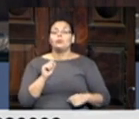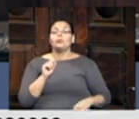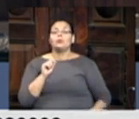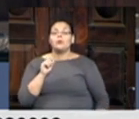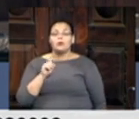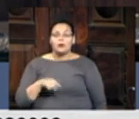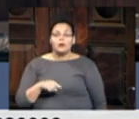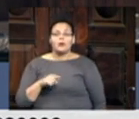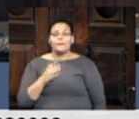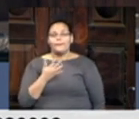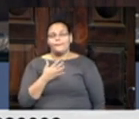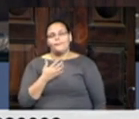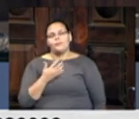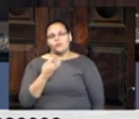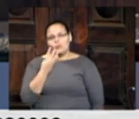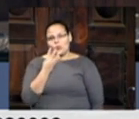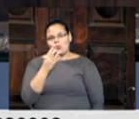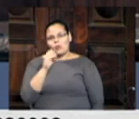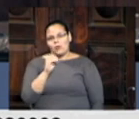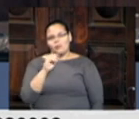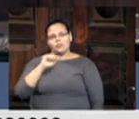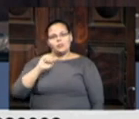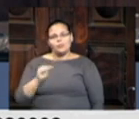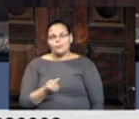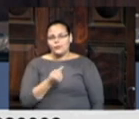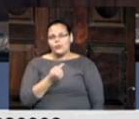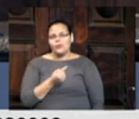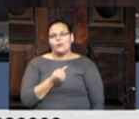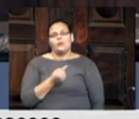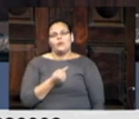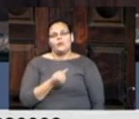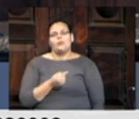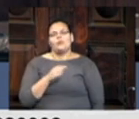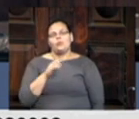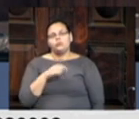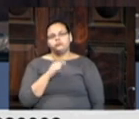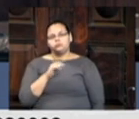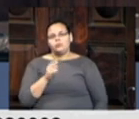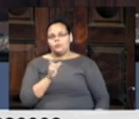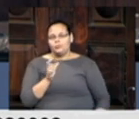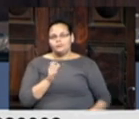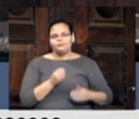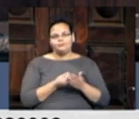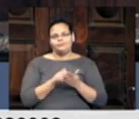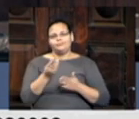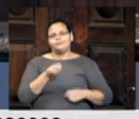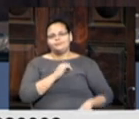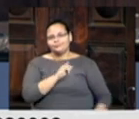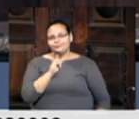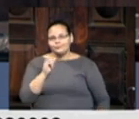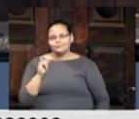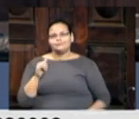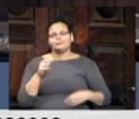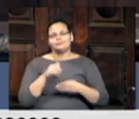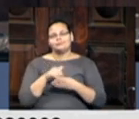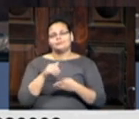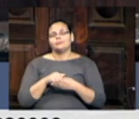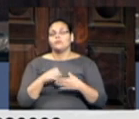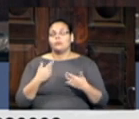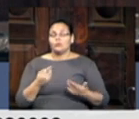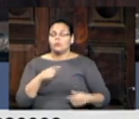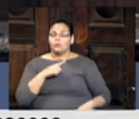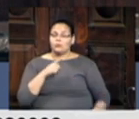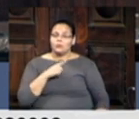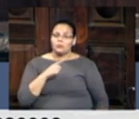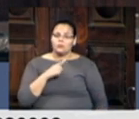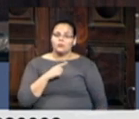foram mais de 40 mil bocas de urnas no dia das eleições. Ainda bem que nós temos uma